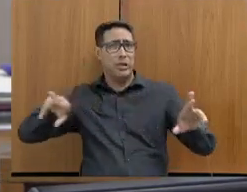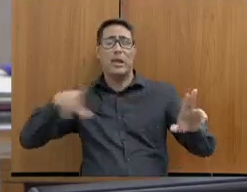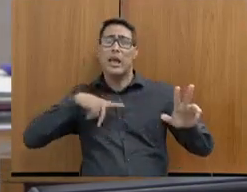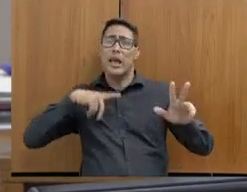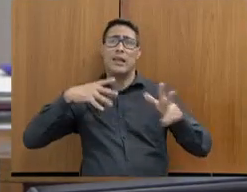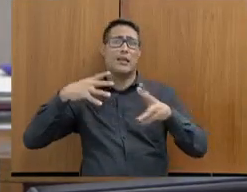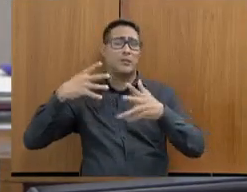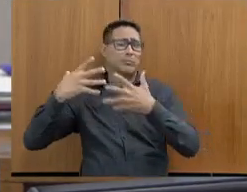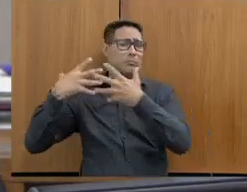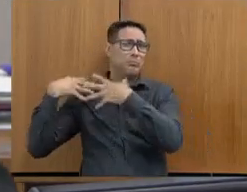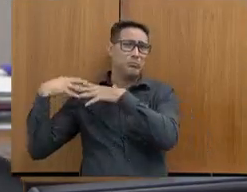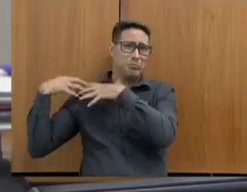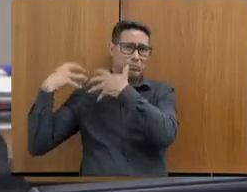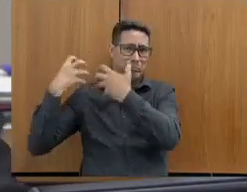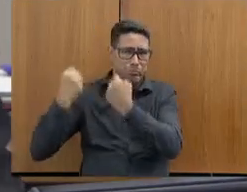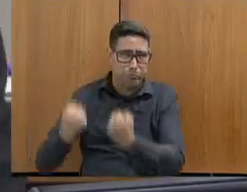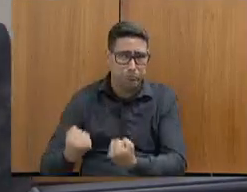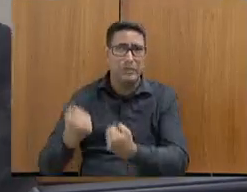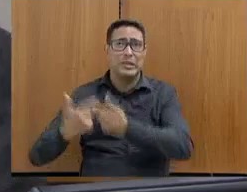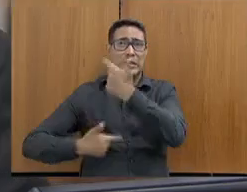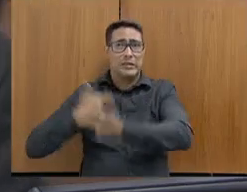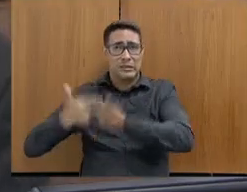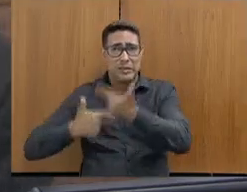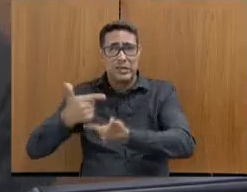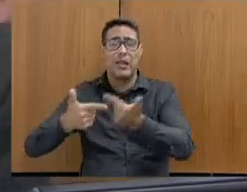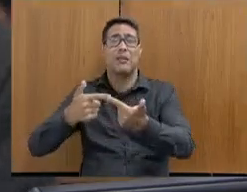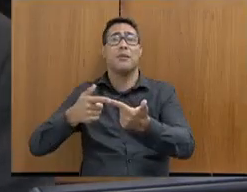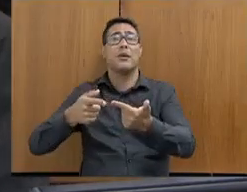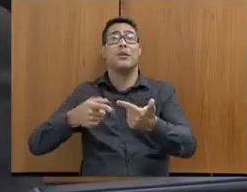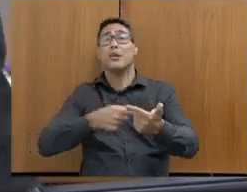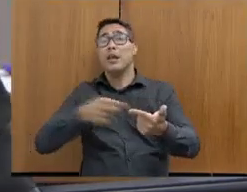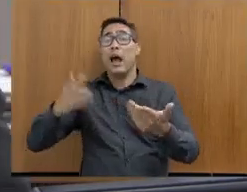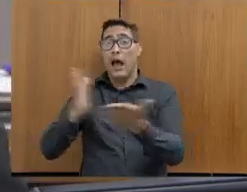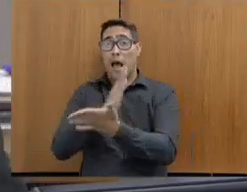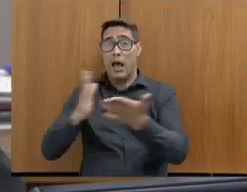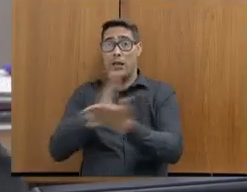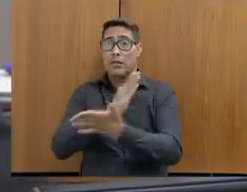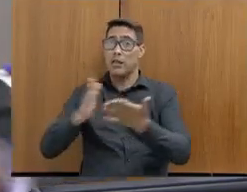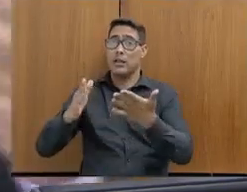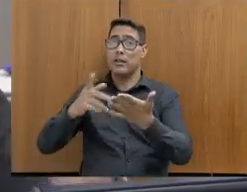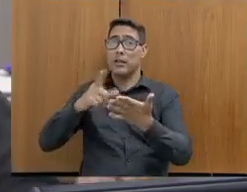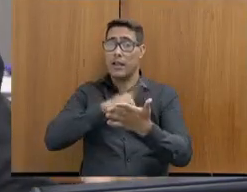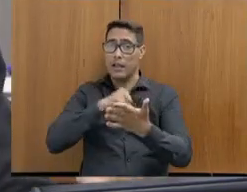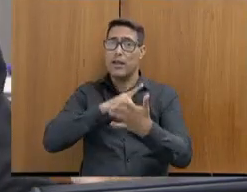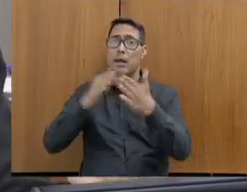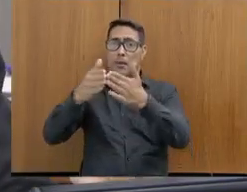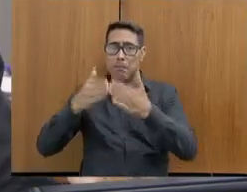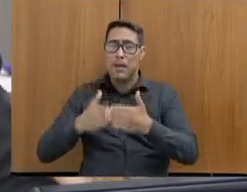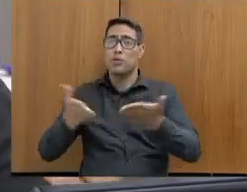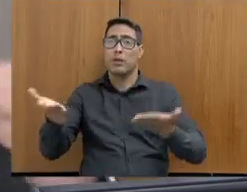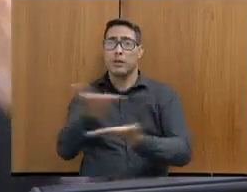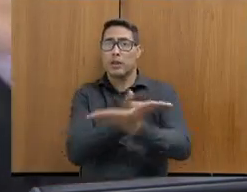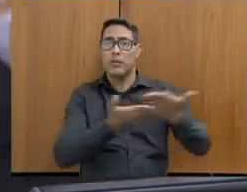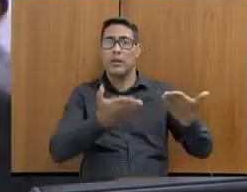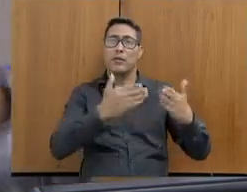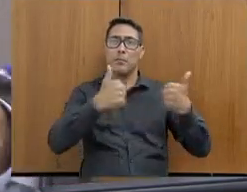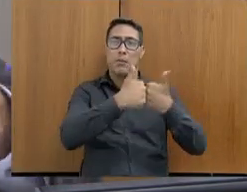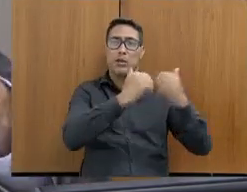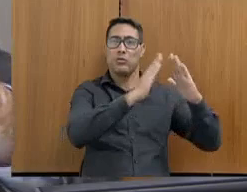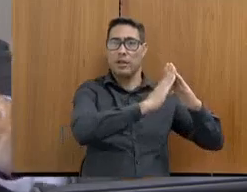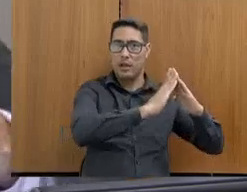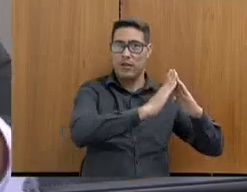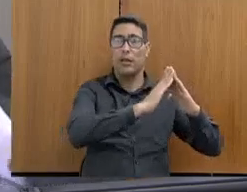trabalho leva muitas vezes o servidor apresentar ou pedido de uma transferência mais próxima de casa ou